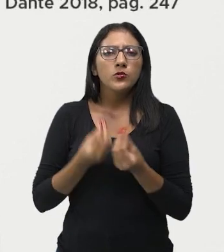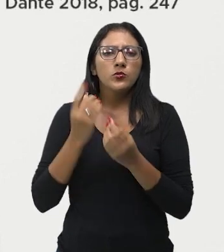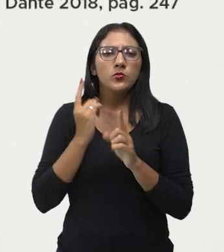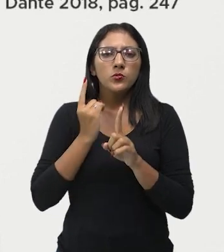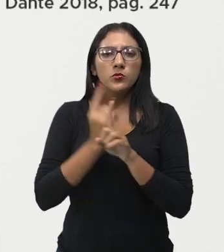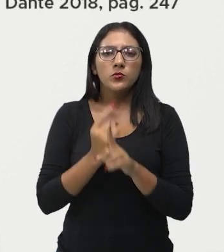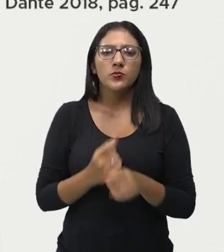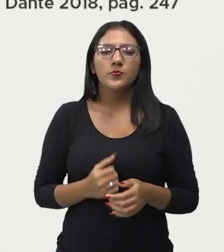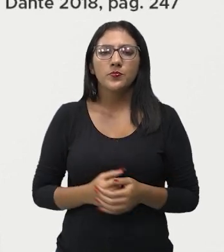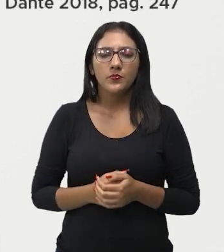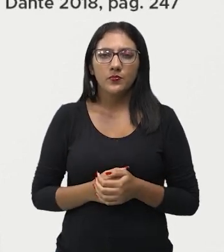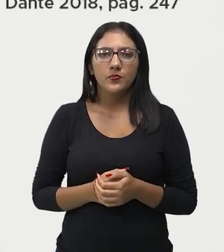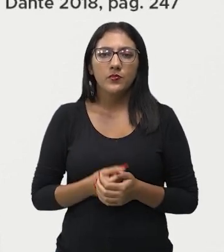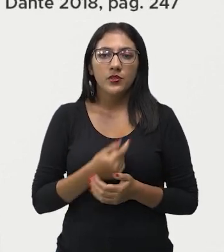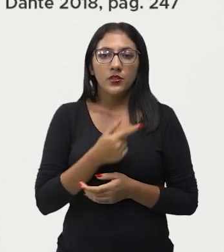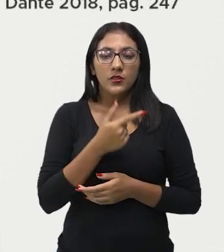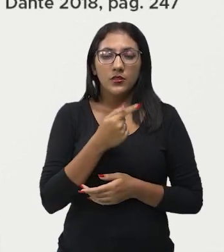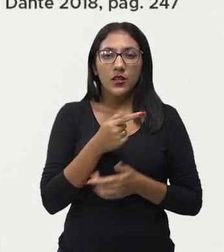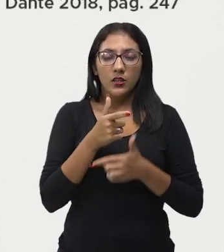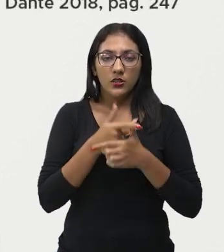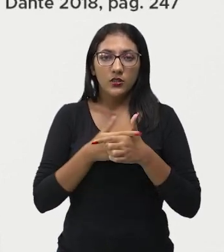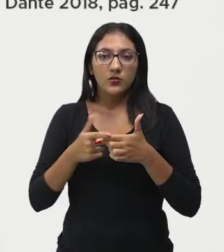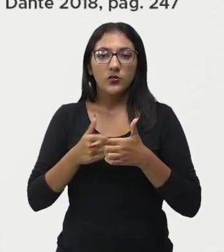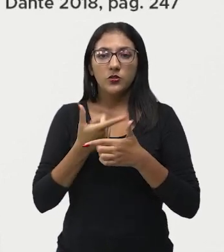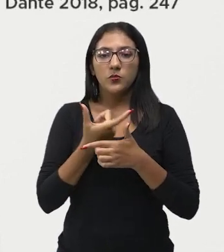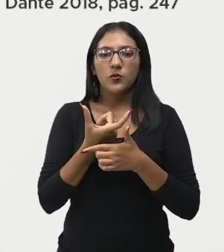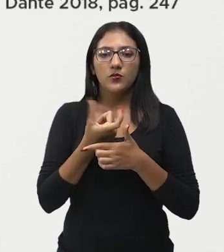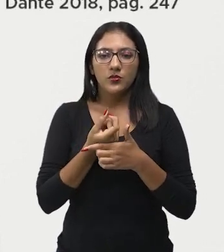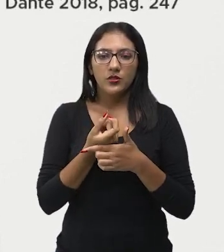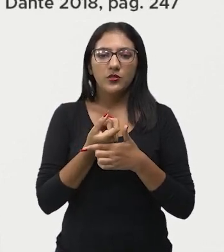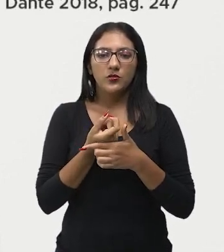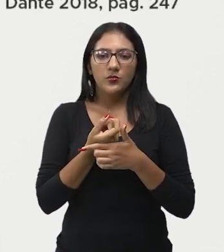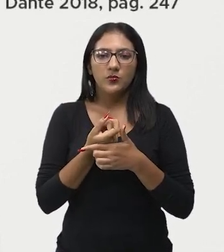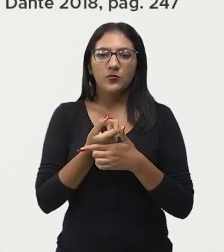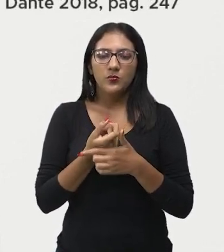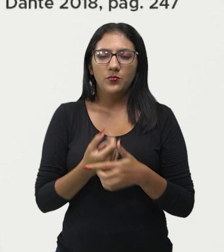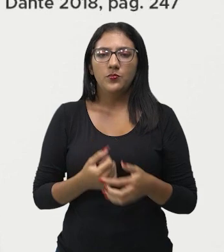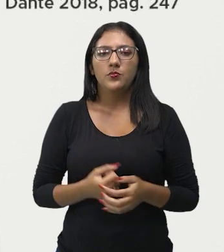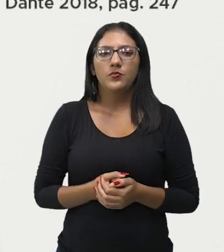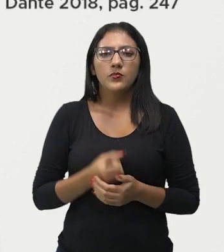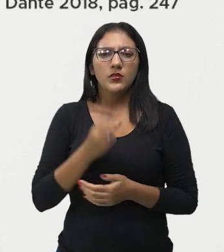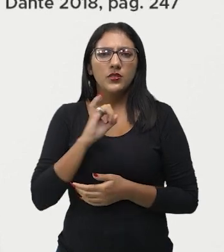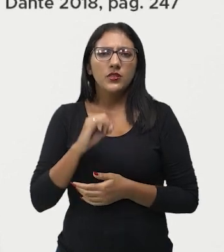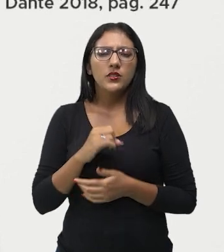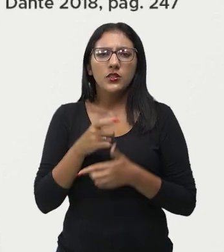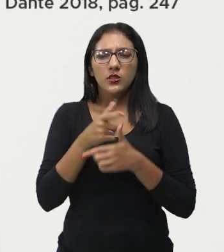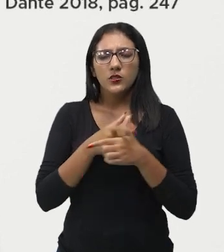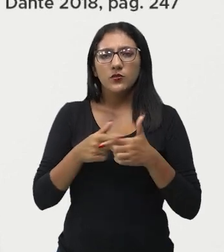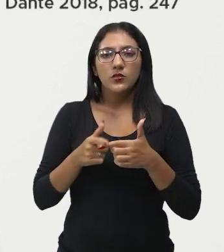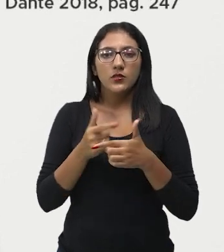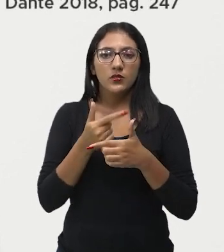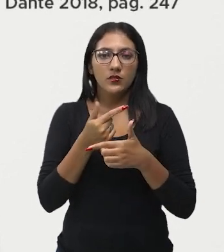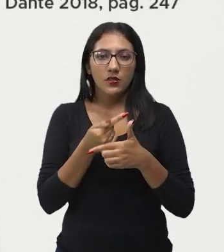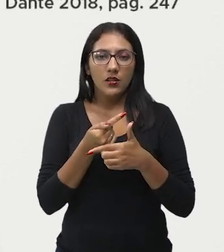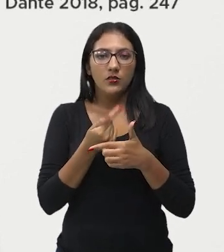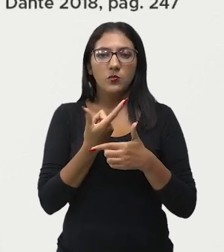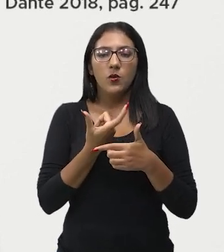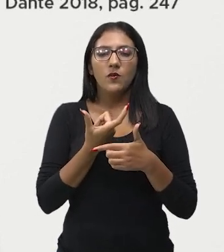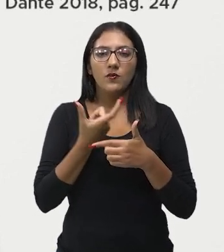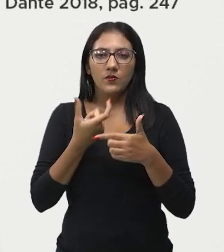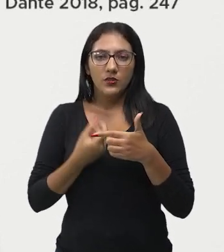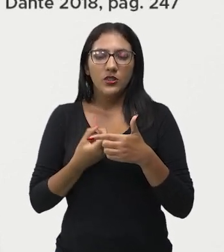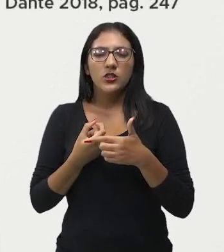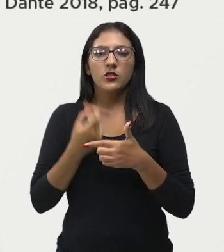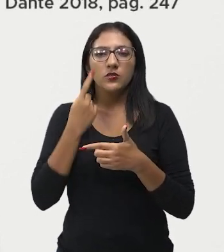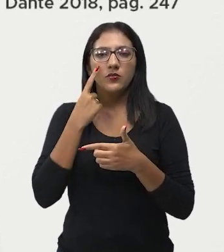divisão de 7 por 20. Tá legal? Quando a gente dividir 7 por 20, há de